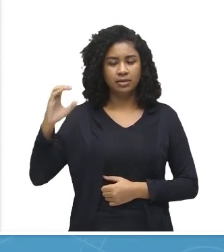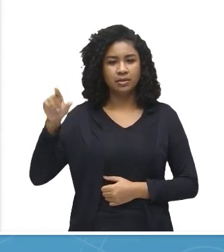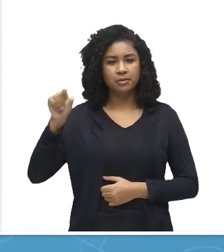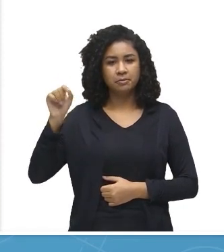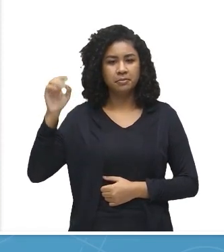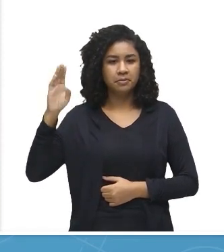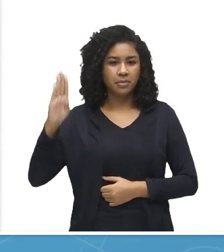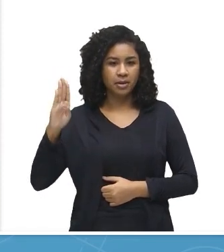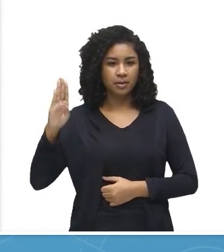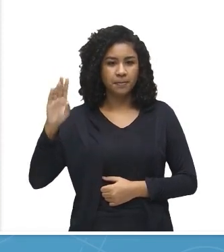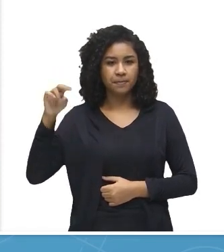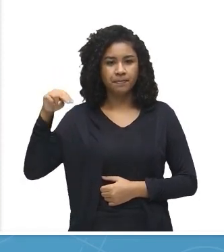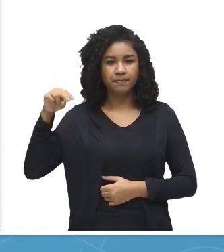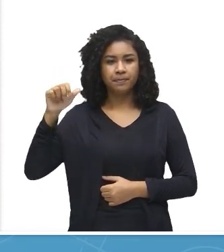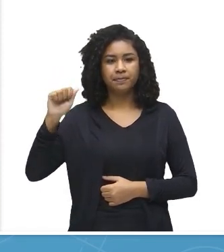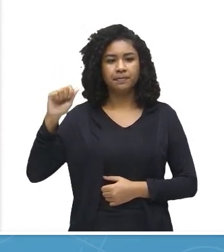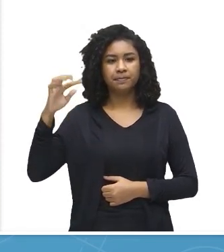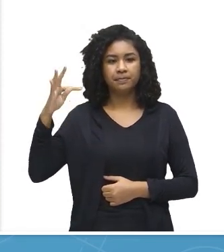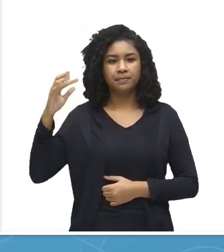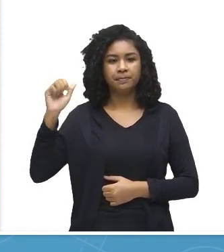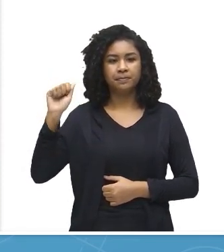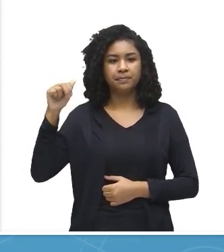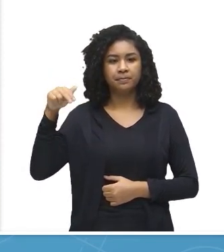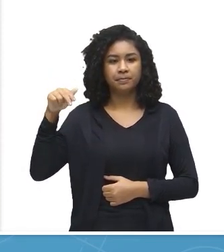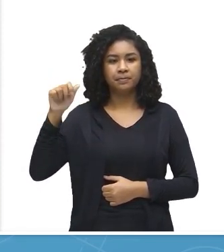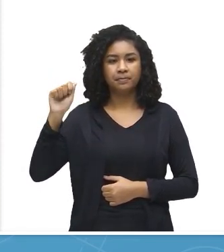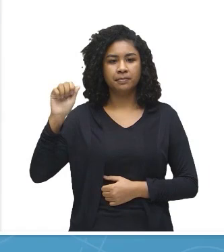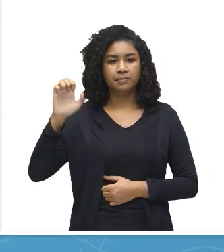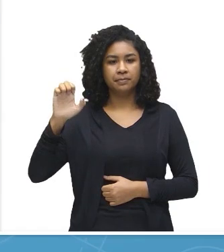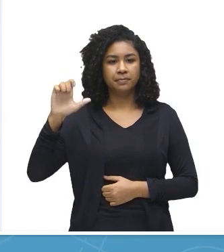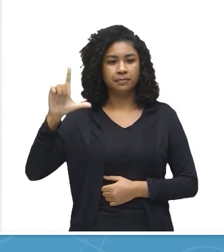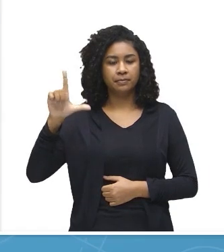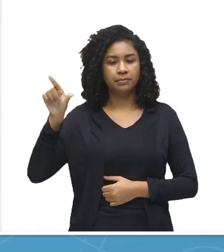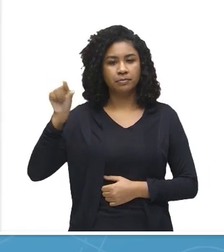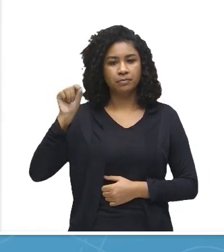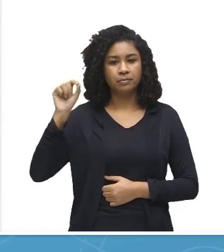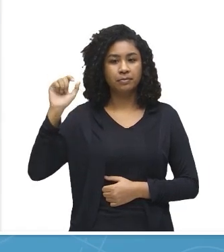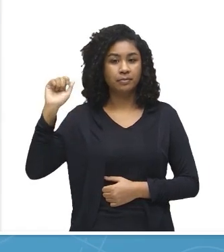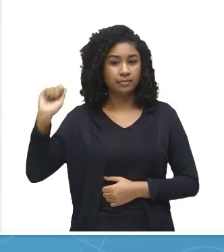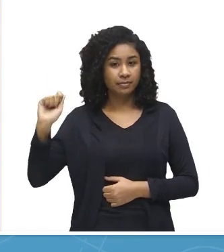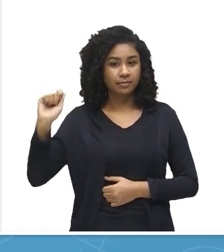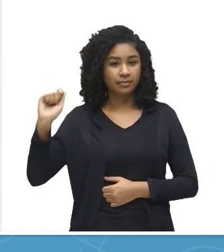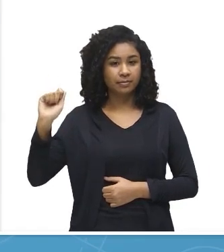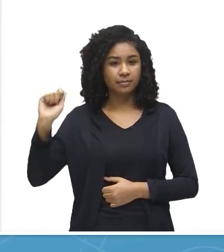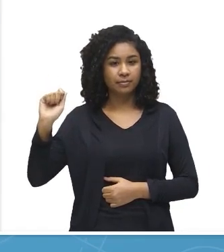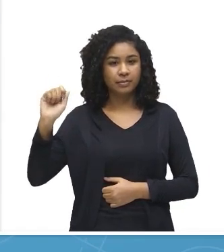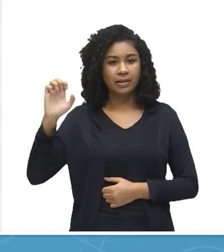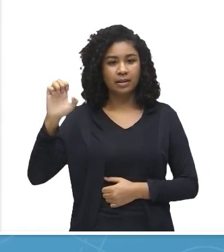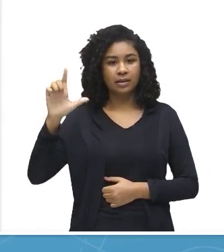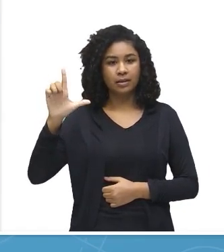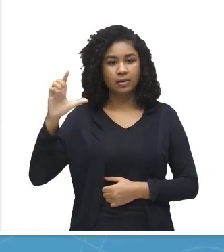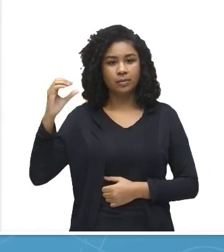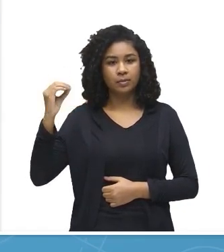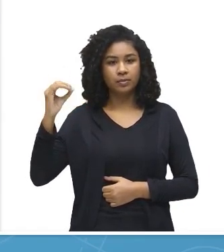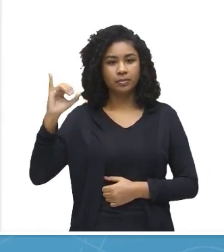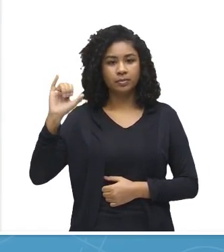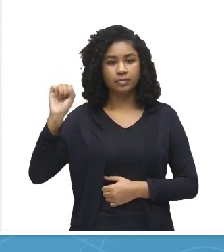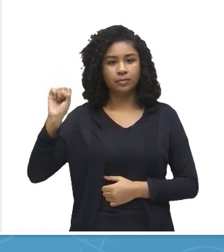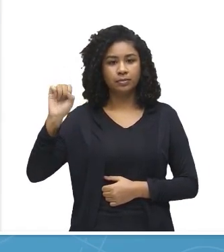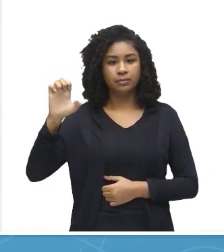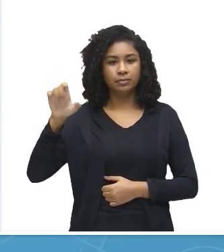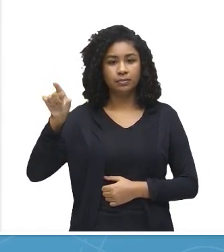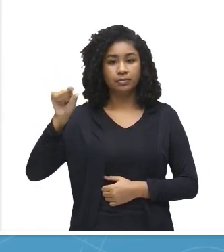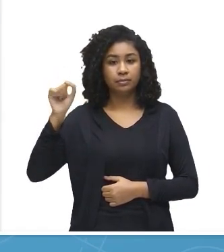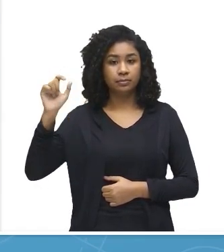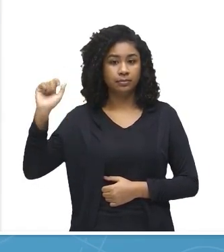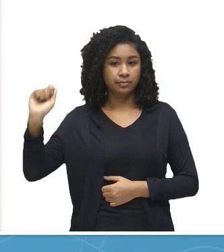B. O Natanael colocou que é a letra A. A Heloíse também colocou que é a letra